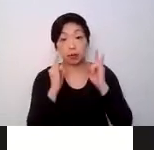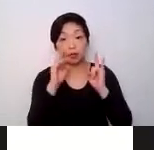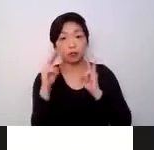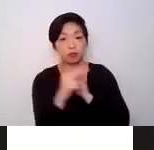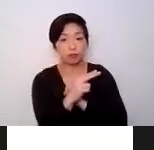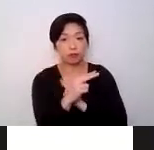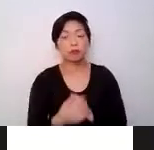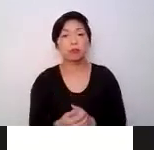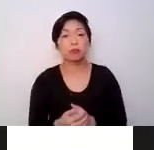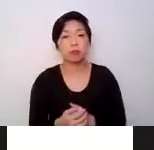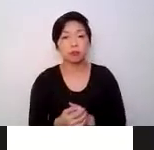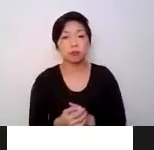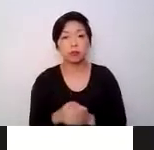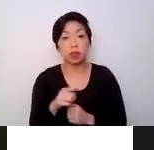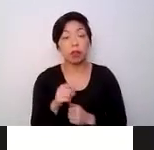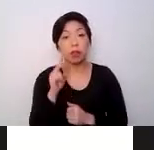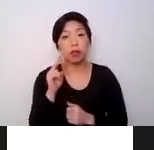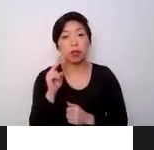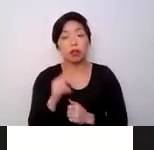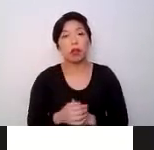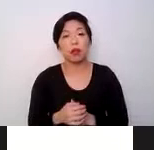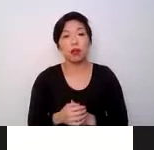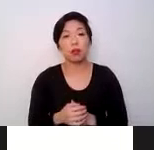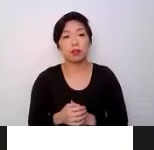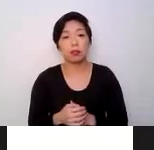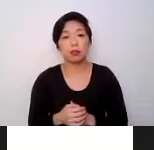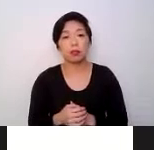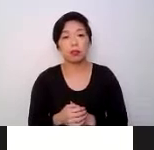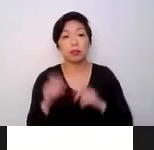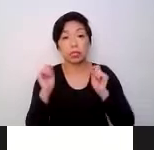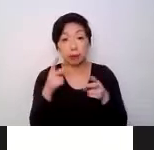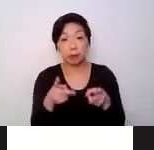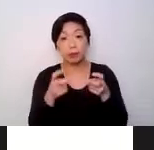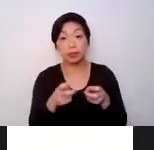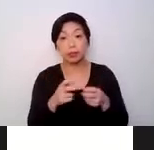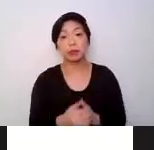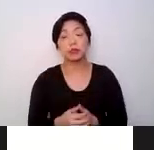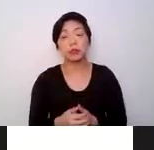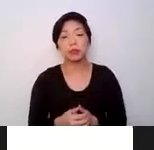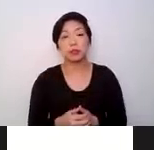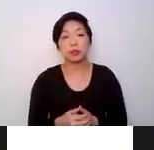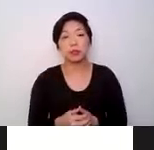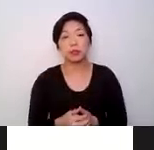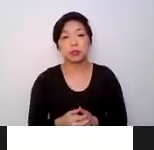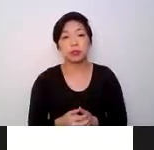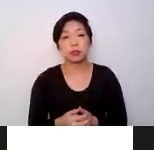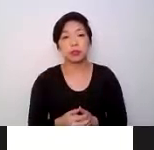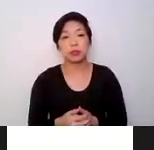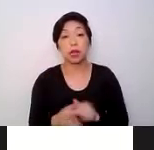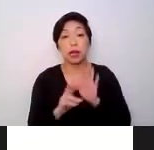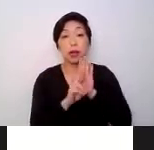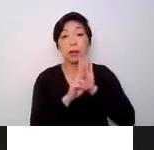direita, esse edifício, ele, a gente consegue perceber o quanto ele representa uma